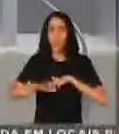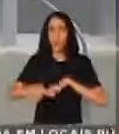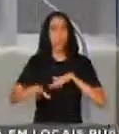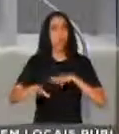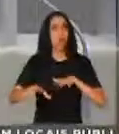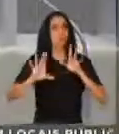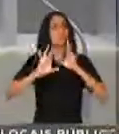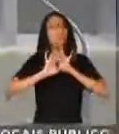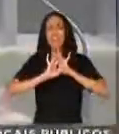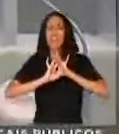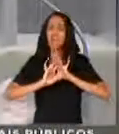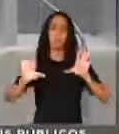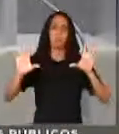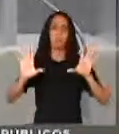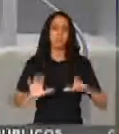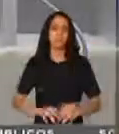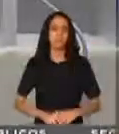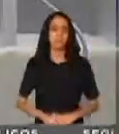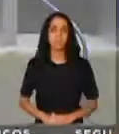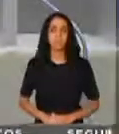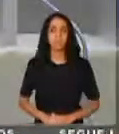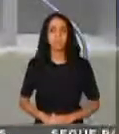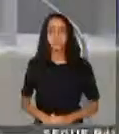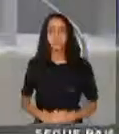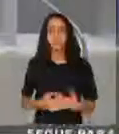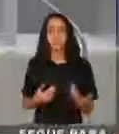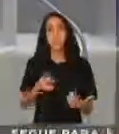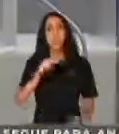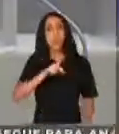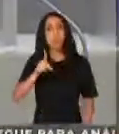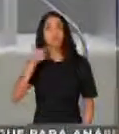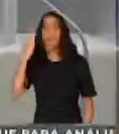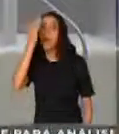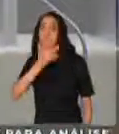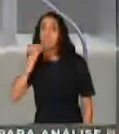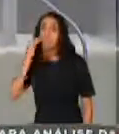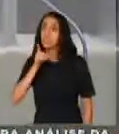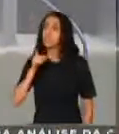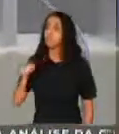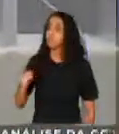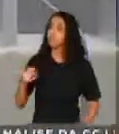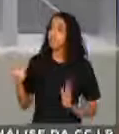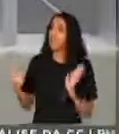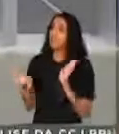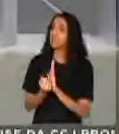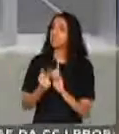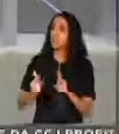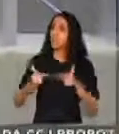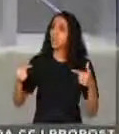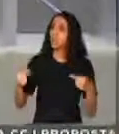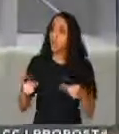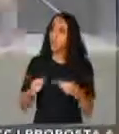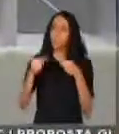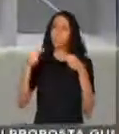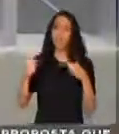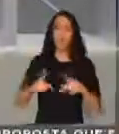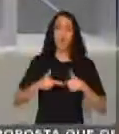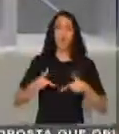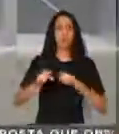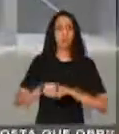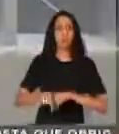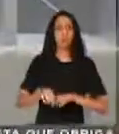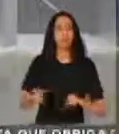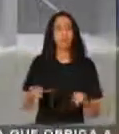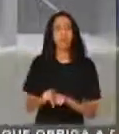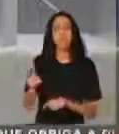total liberdade. E como o professor Haddad simboliza essa luta da educação, também a